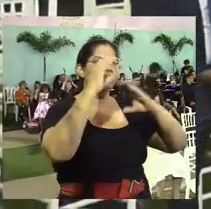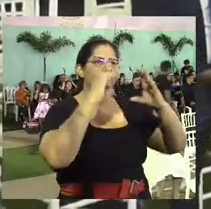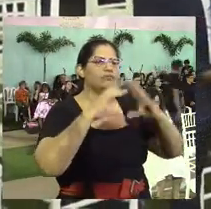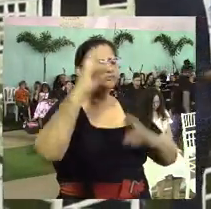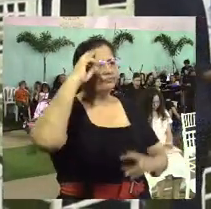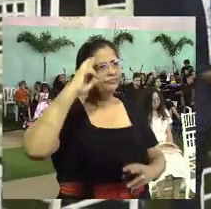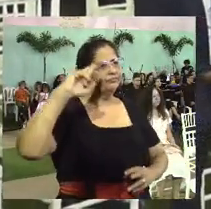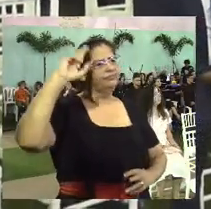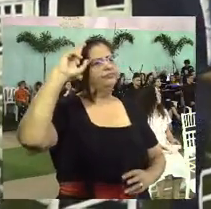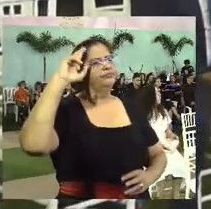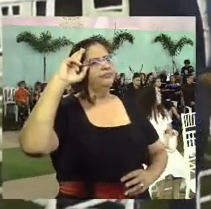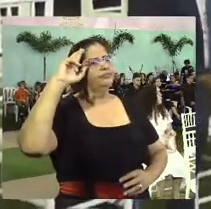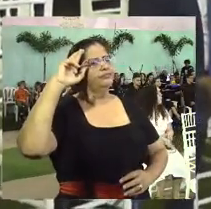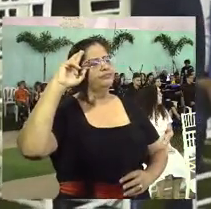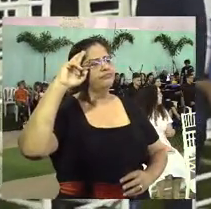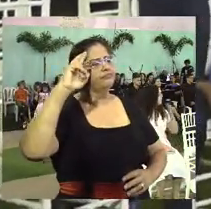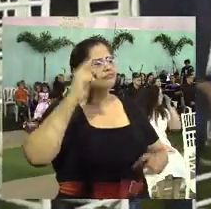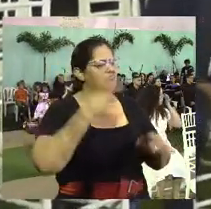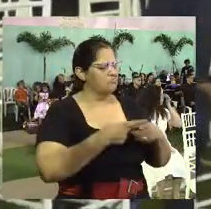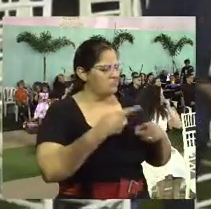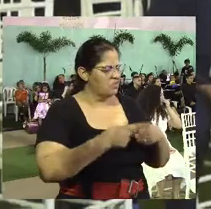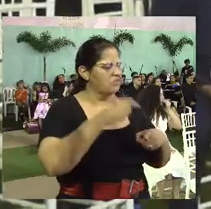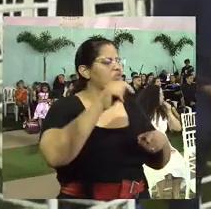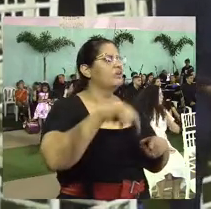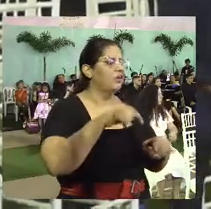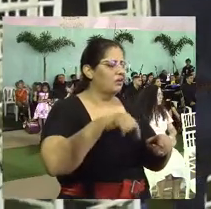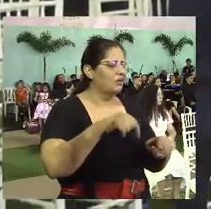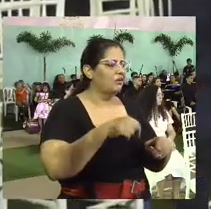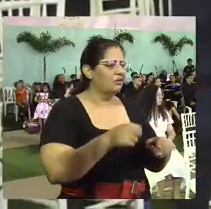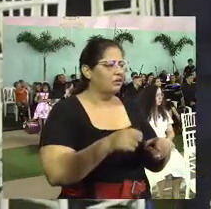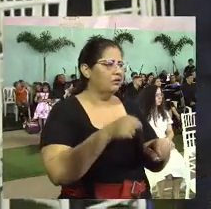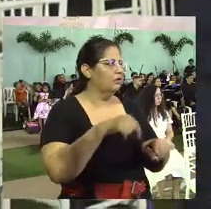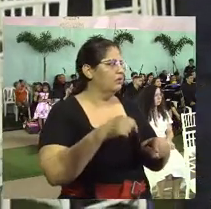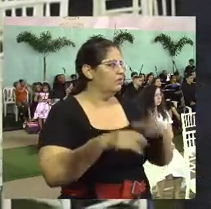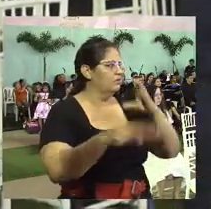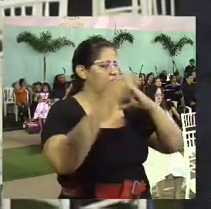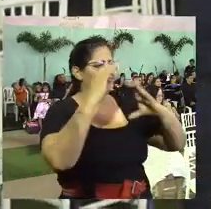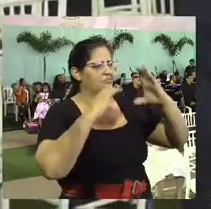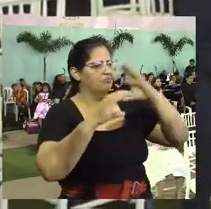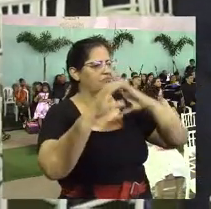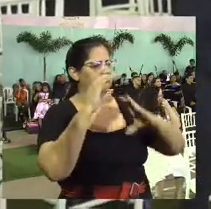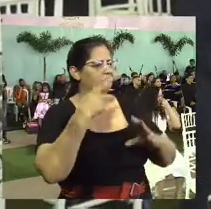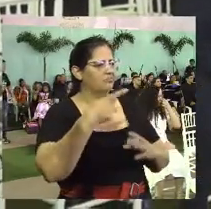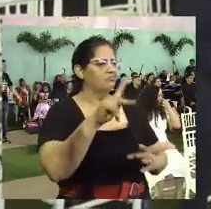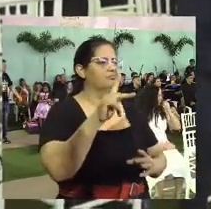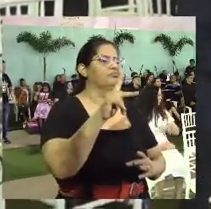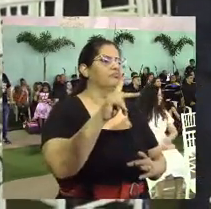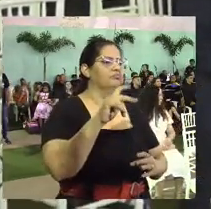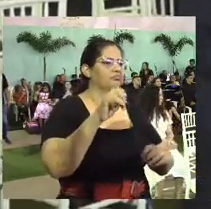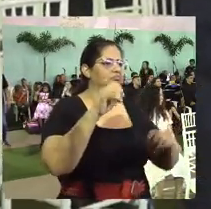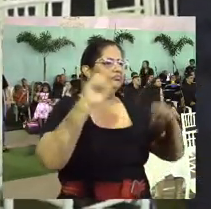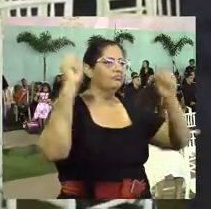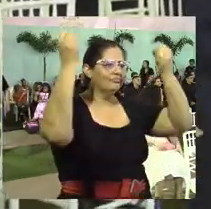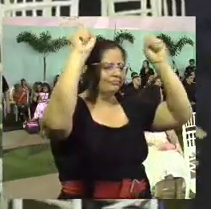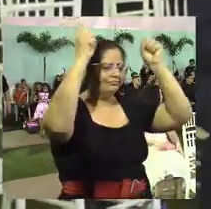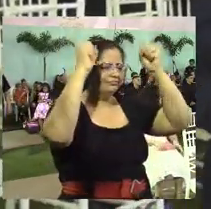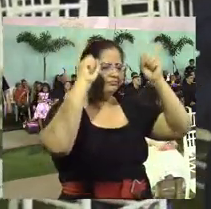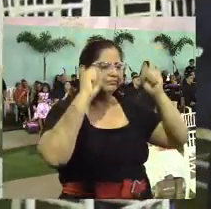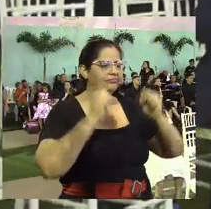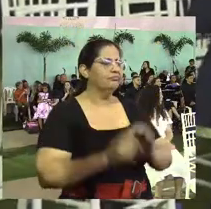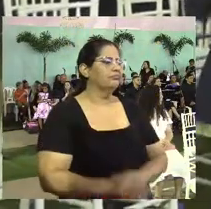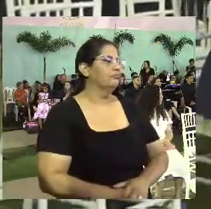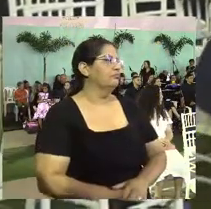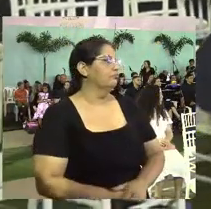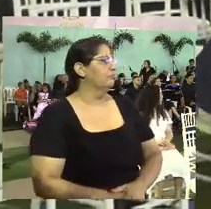ele exaltando a ele nessa noite porque ele está aqui para receber o seu louvor e a sua adoração aleluia Jesus